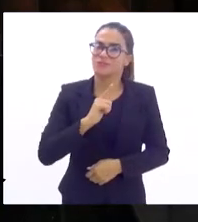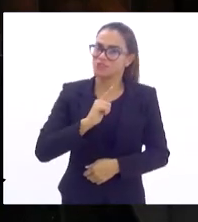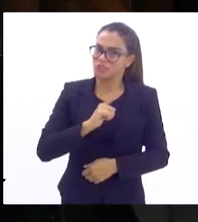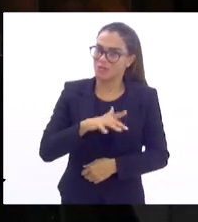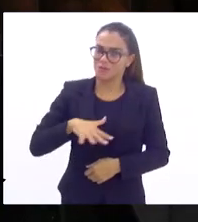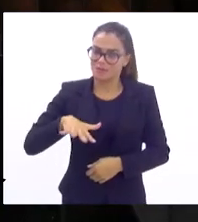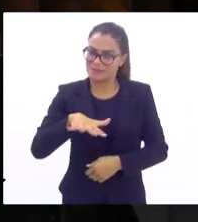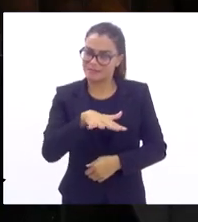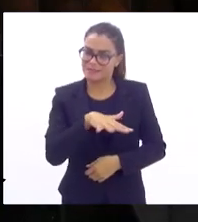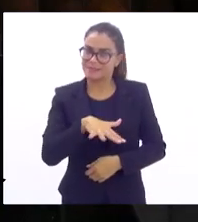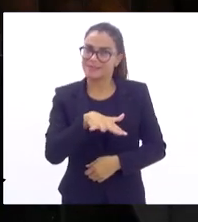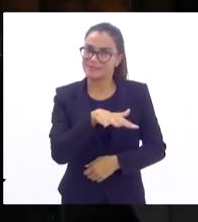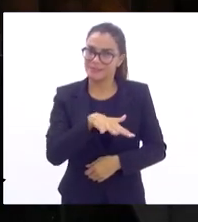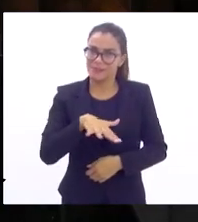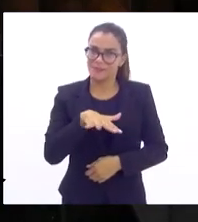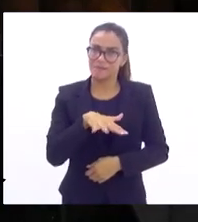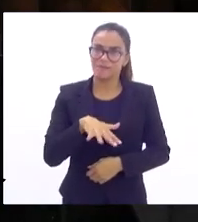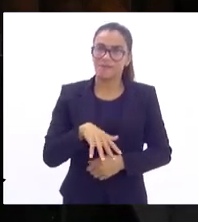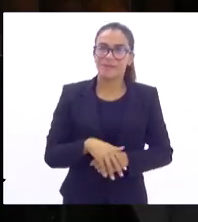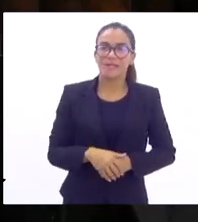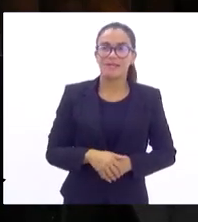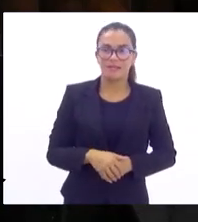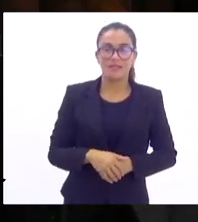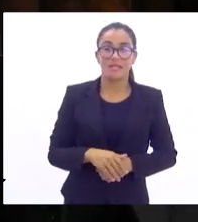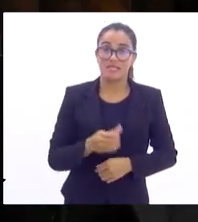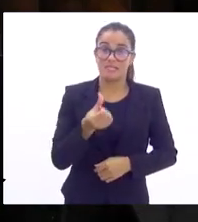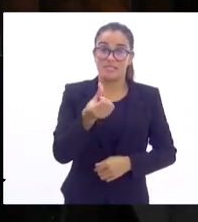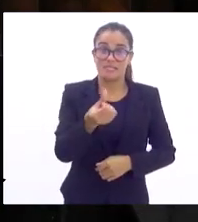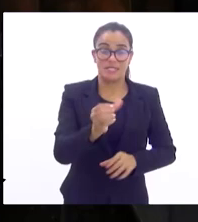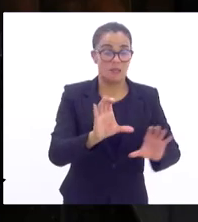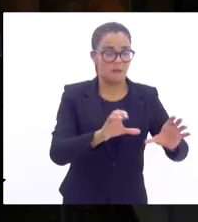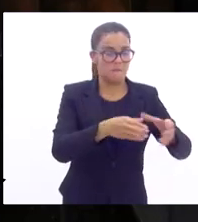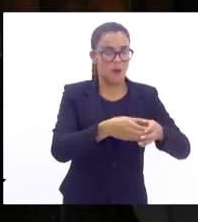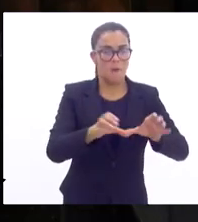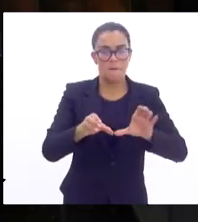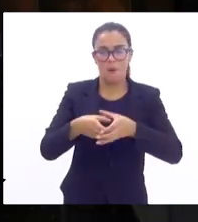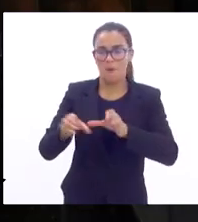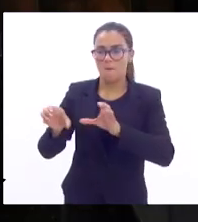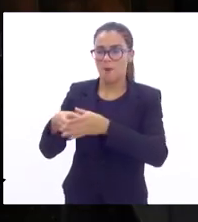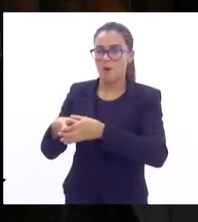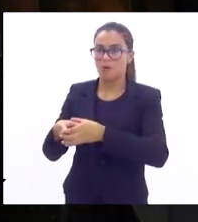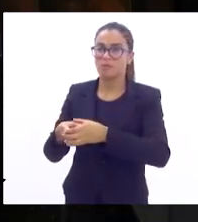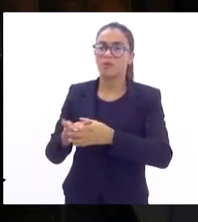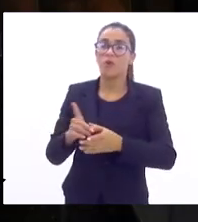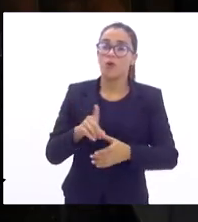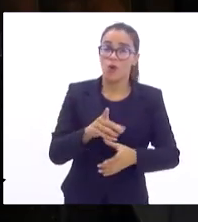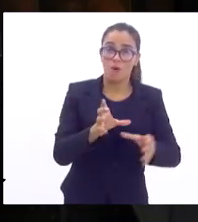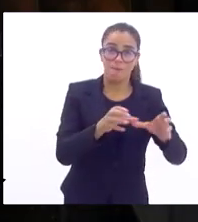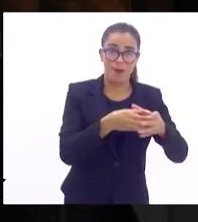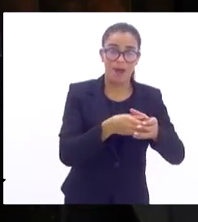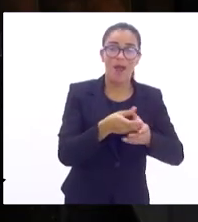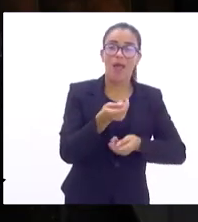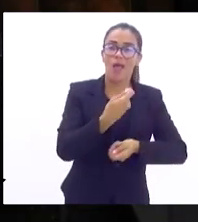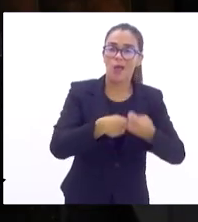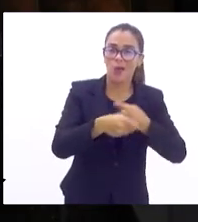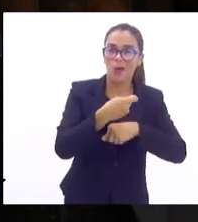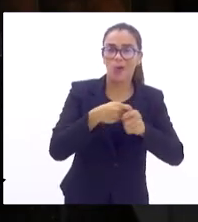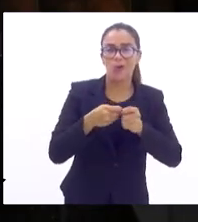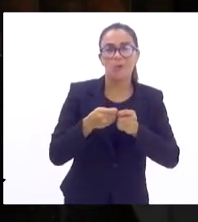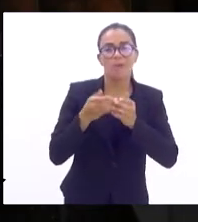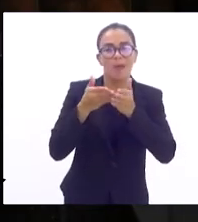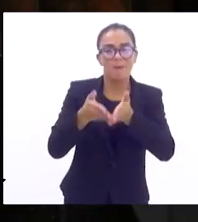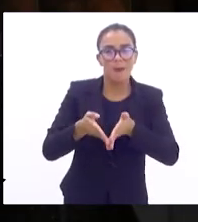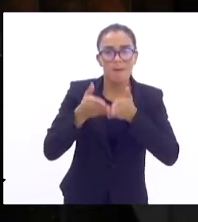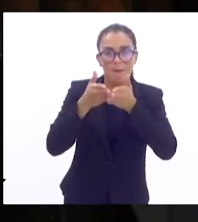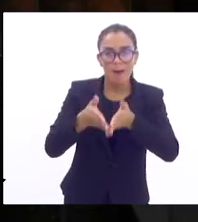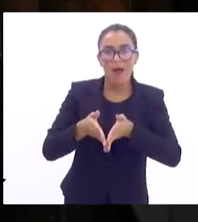ramo seis grandes complexos entre eles também da economia do mar do